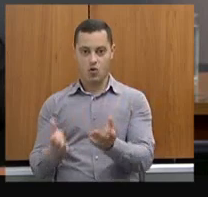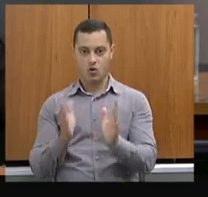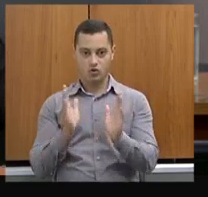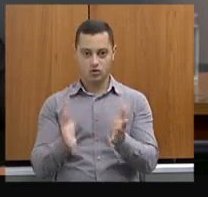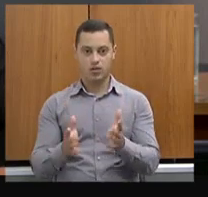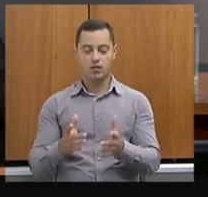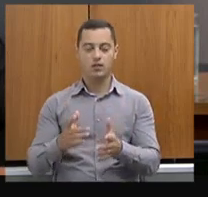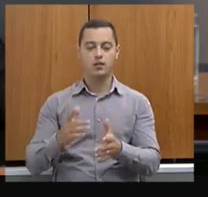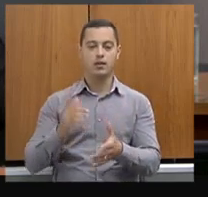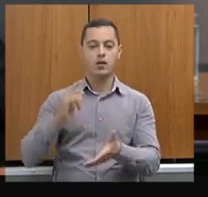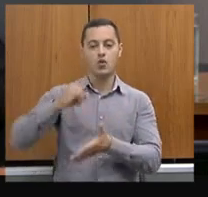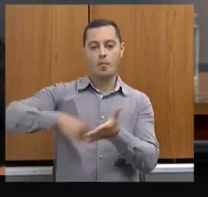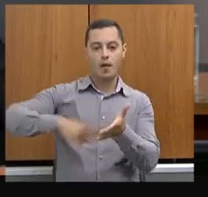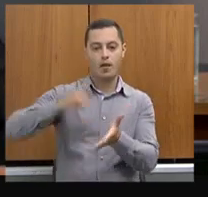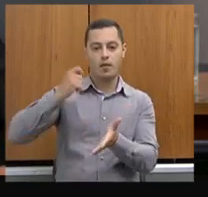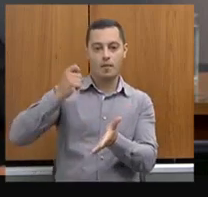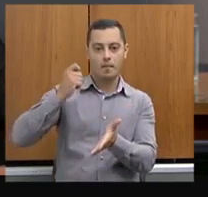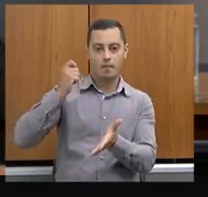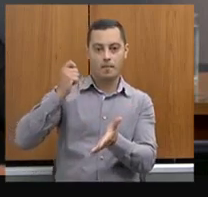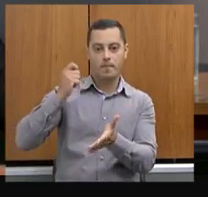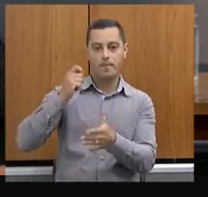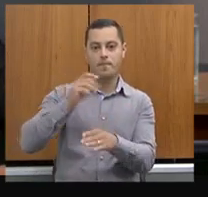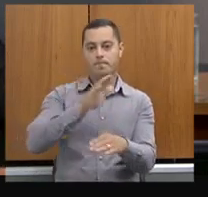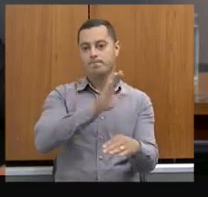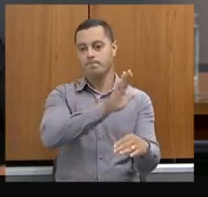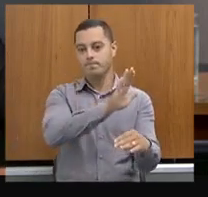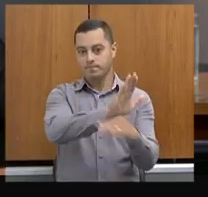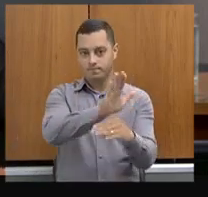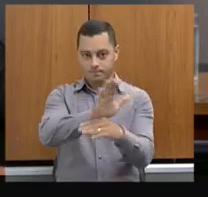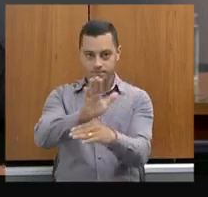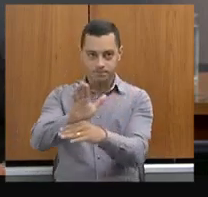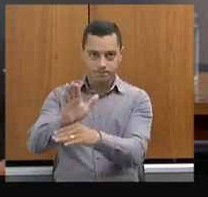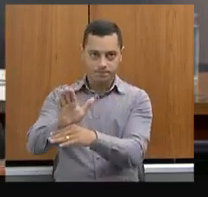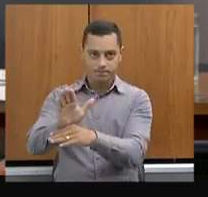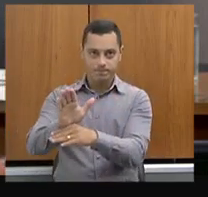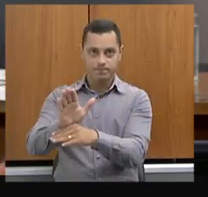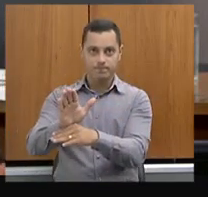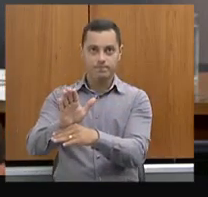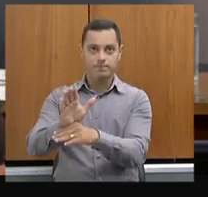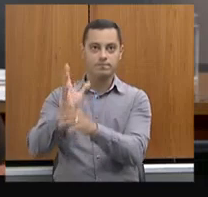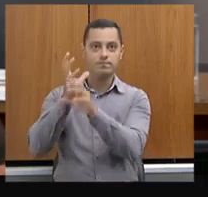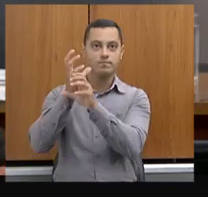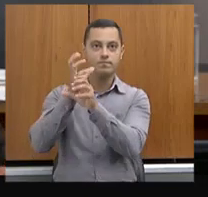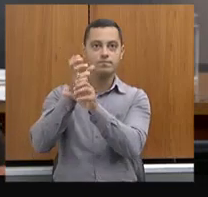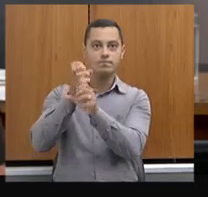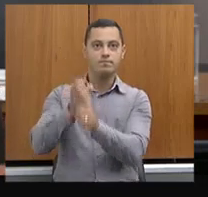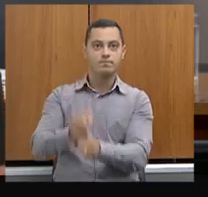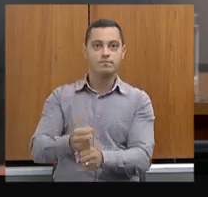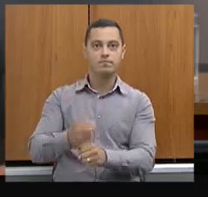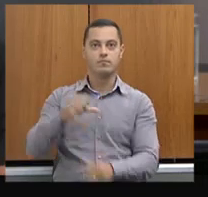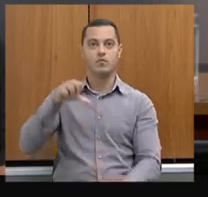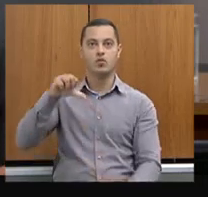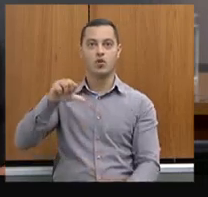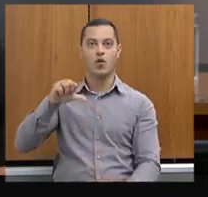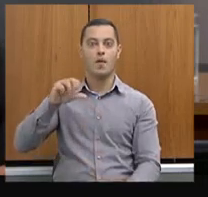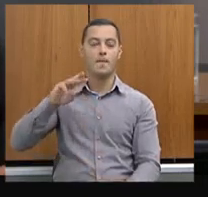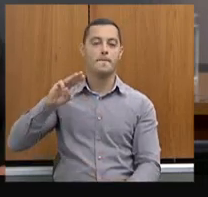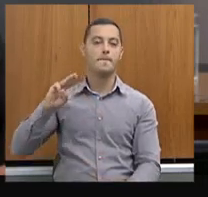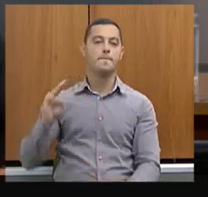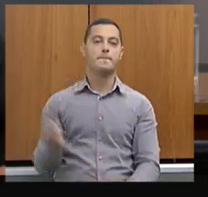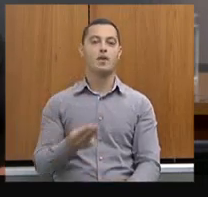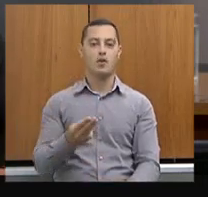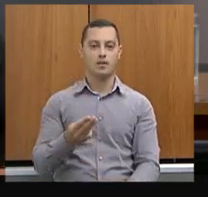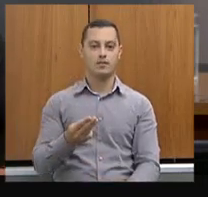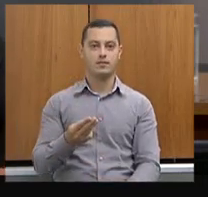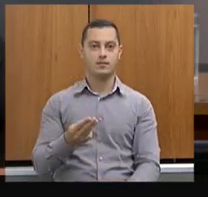DPVAT duas viaturas de emenda parlamentar federal 6 viaturas um total de 9 milhões e 400 mil